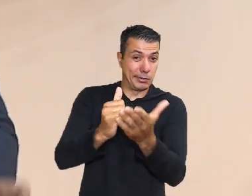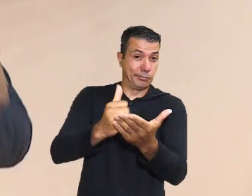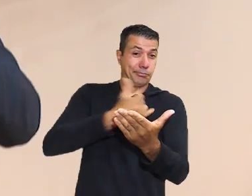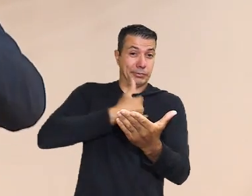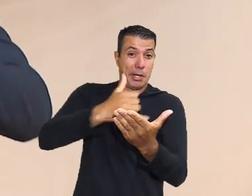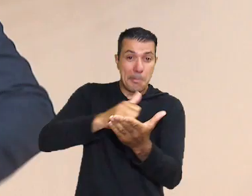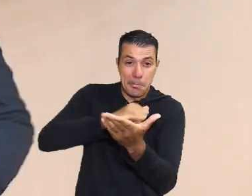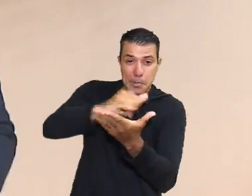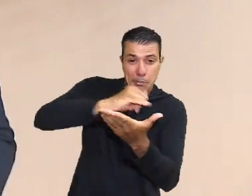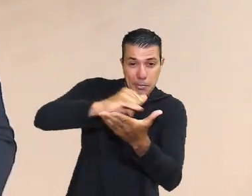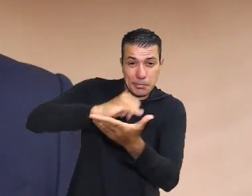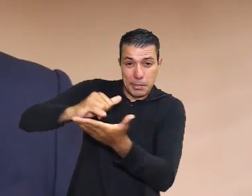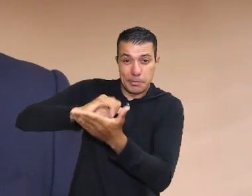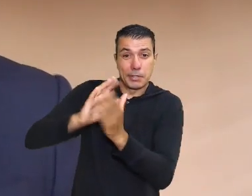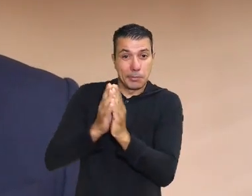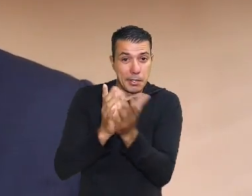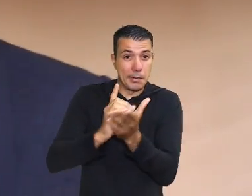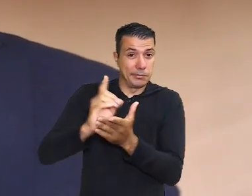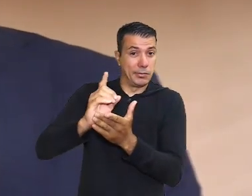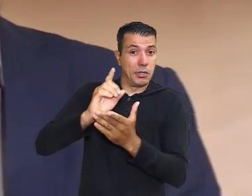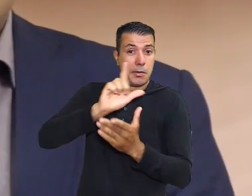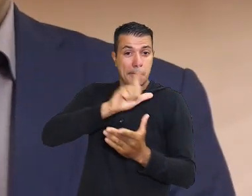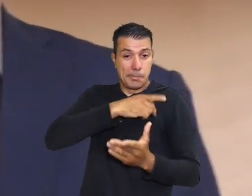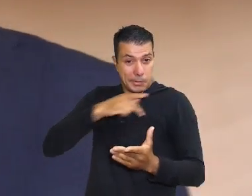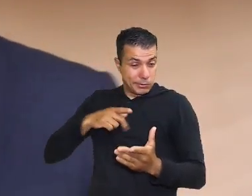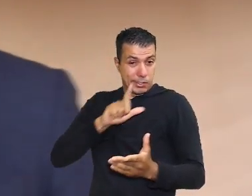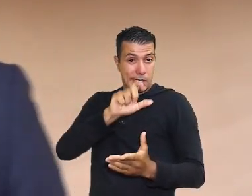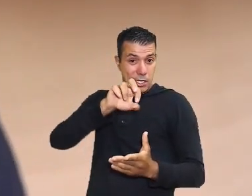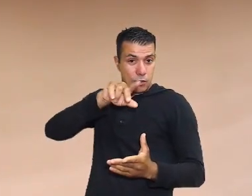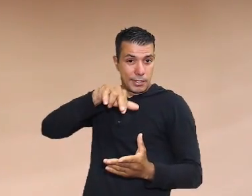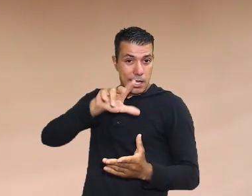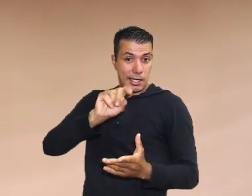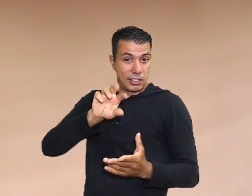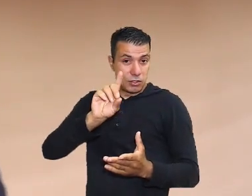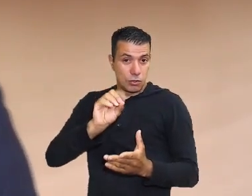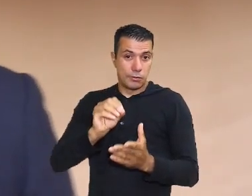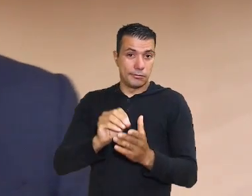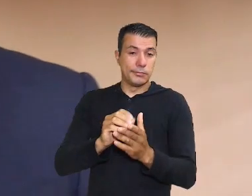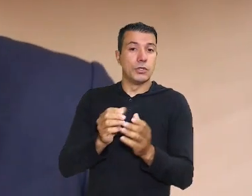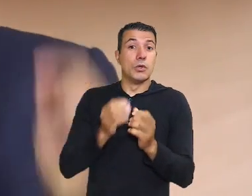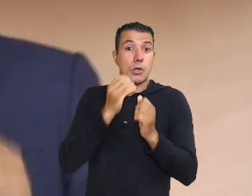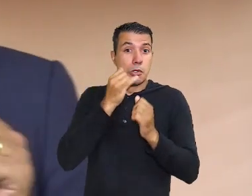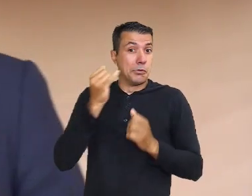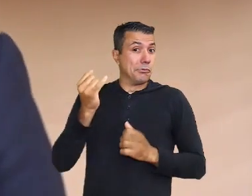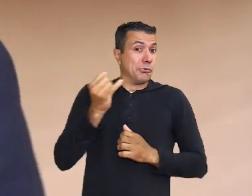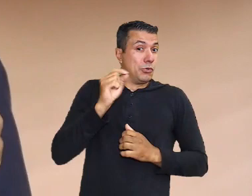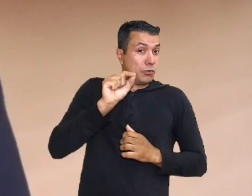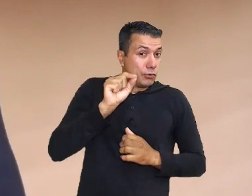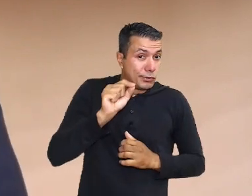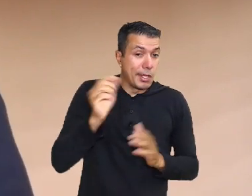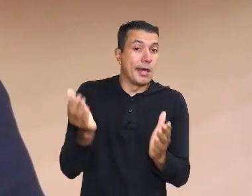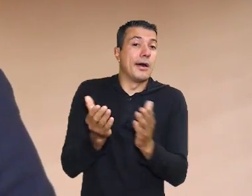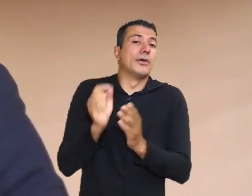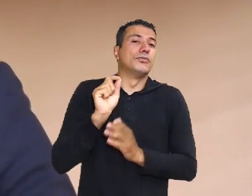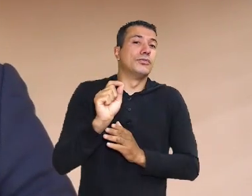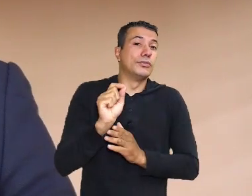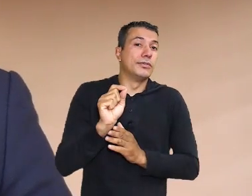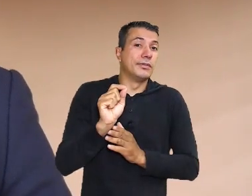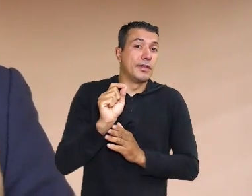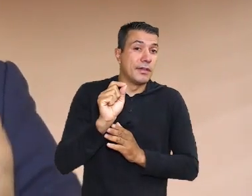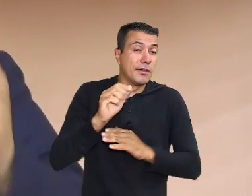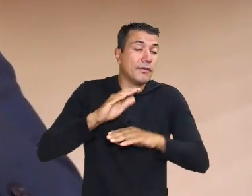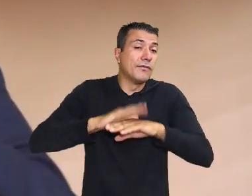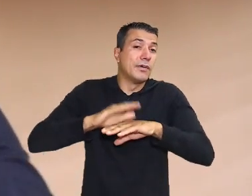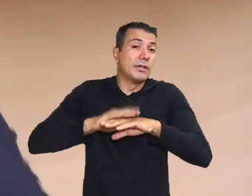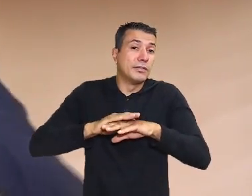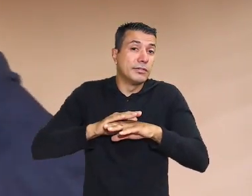pastor Leonardo Martins. Eu gostaria de dizer a você que é muito interessante que você agora, neste momento, faça